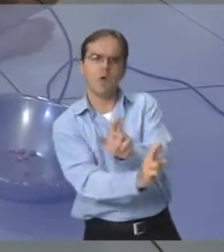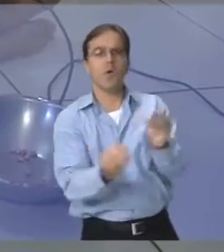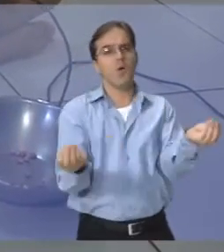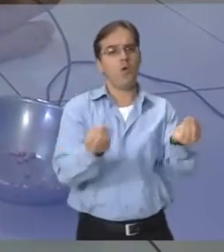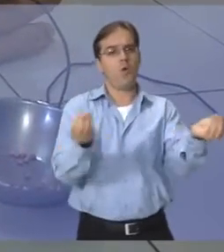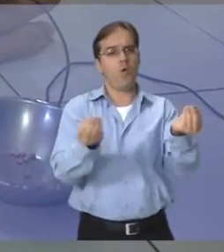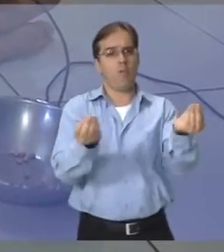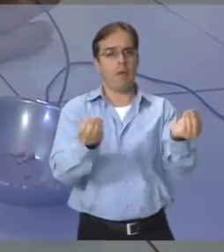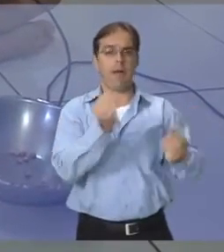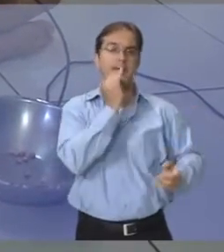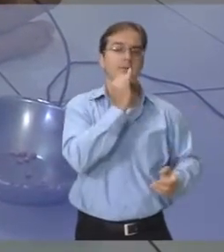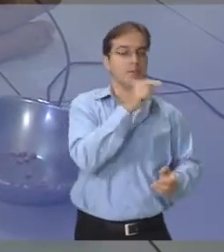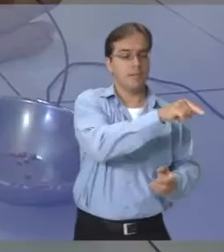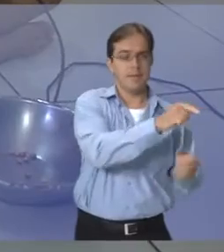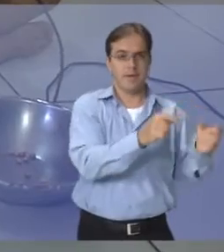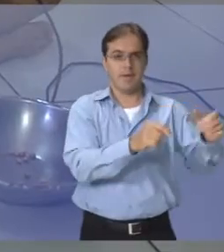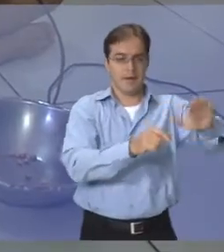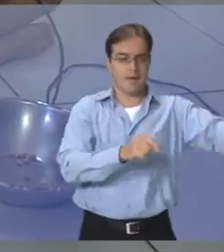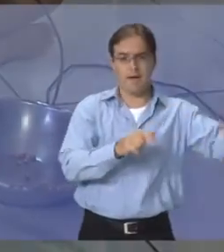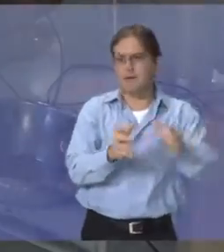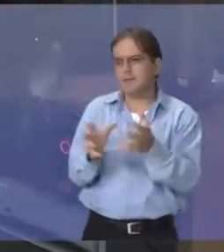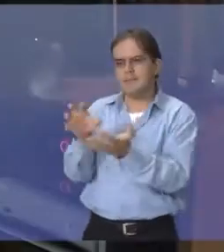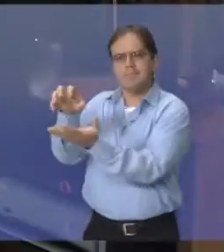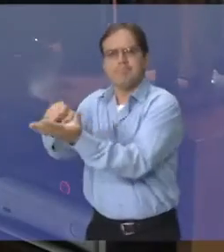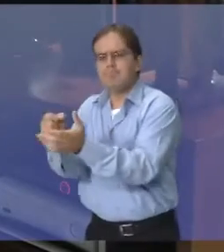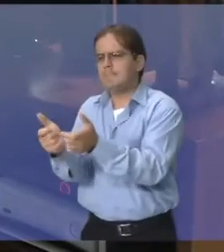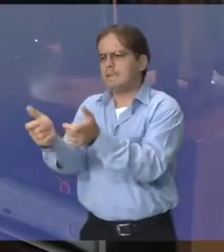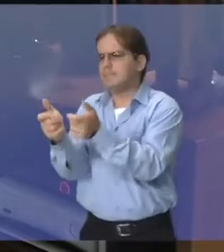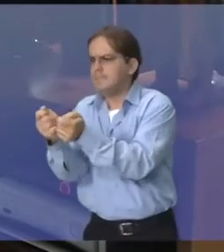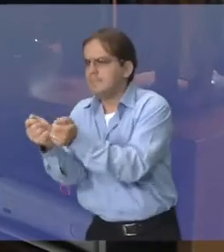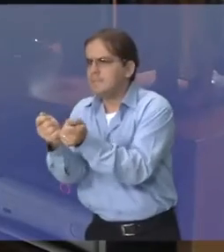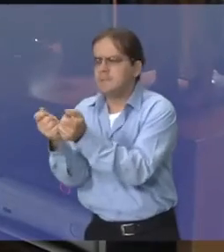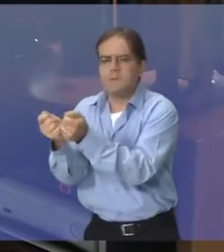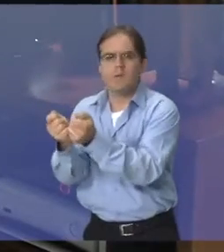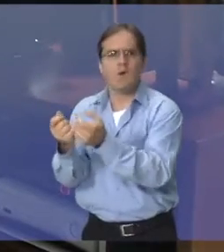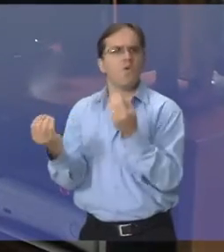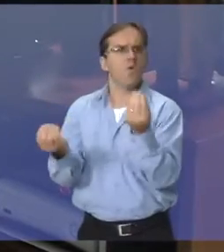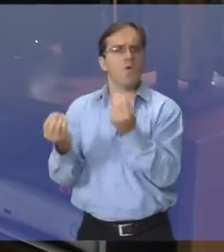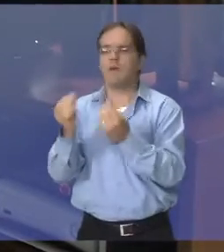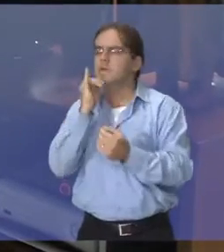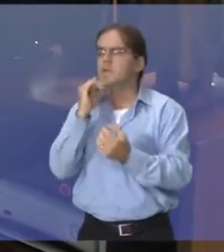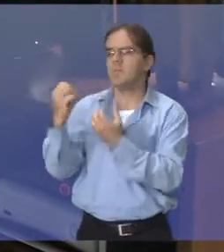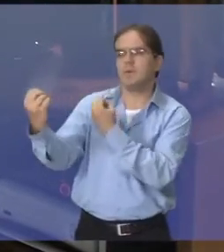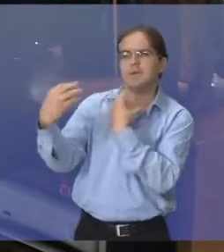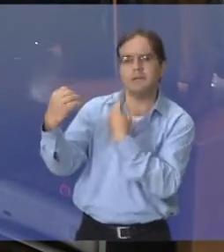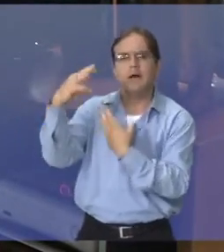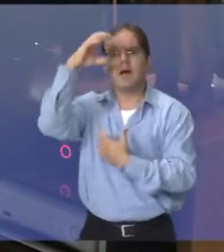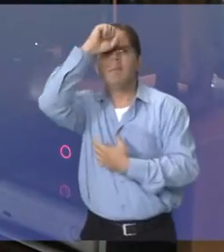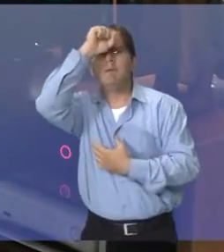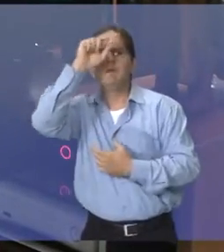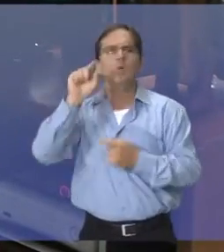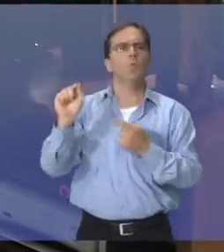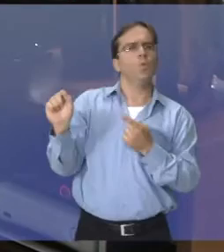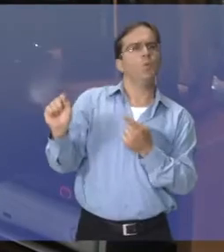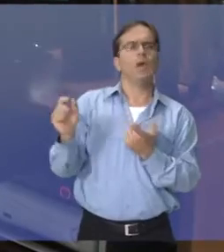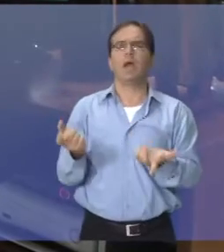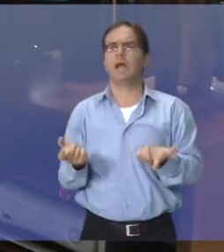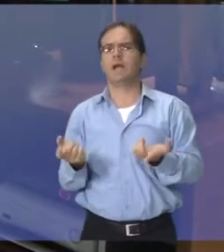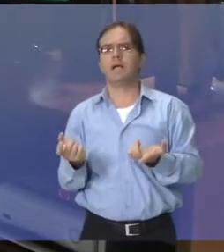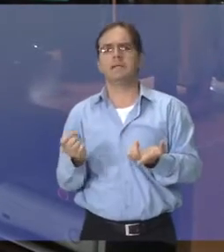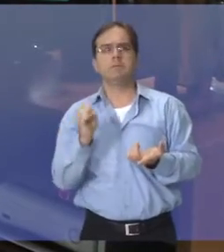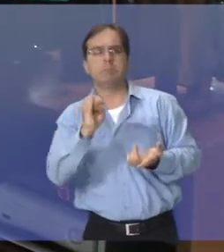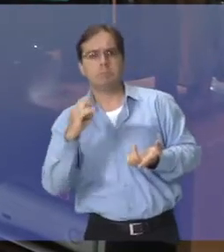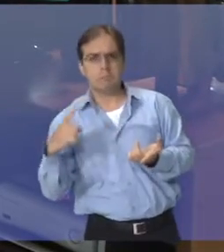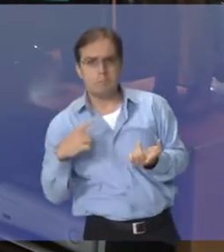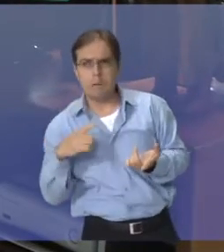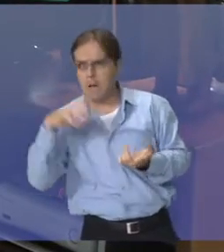apropriado do game, do videogame, o que é que elas têm aprendido, se elas aprendem, como é que os adultos